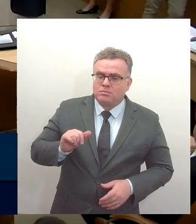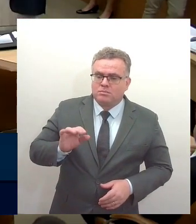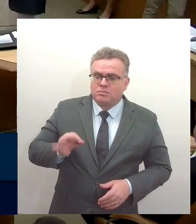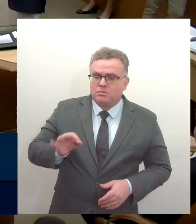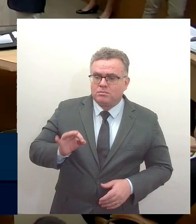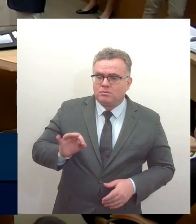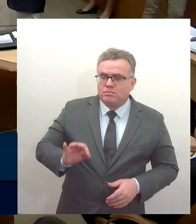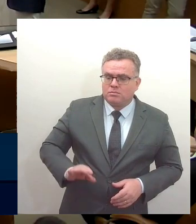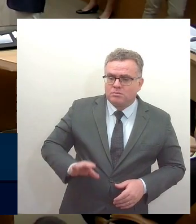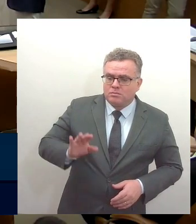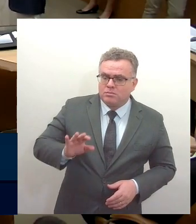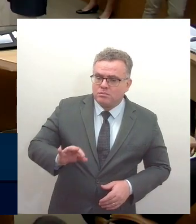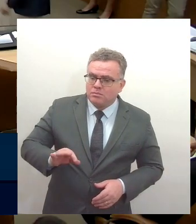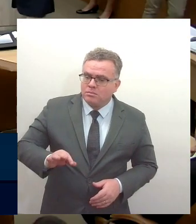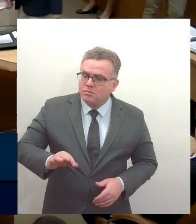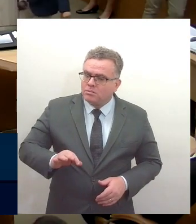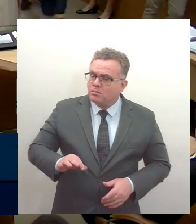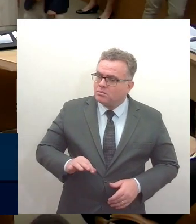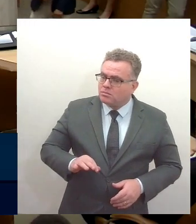deputada Carminha.